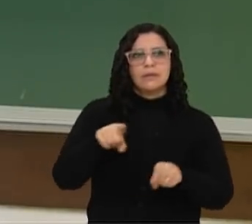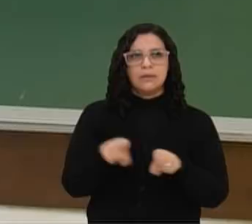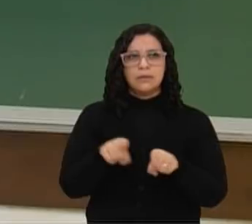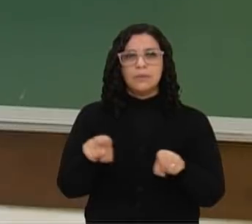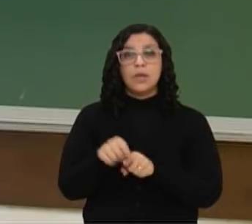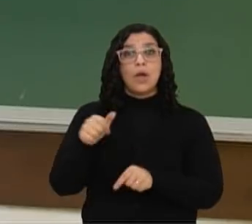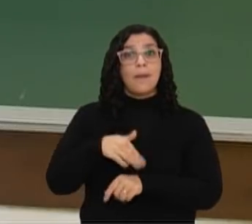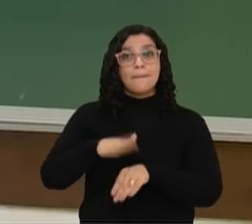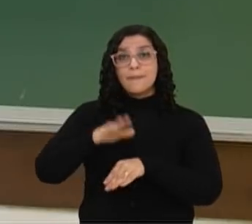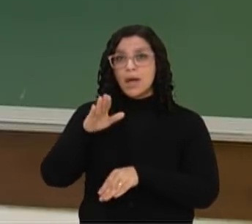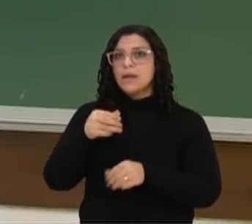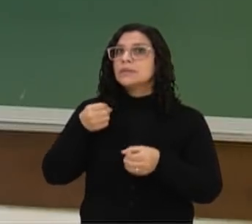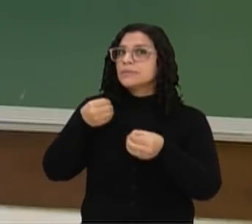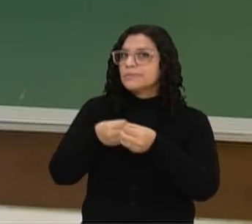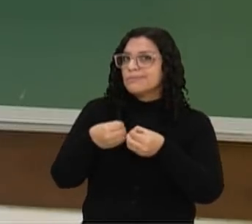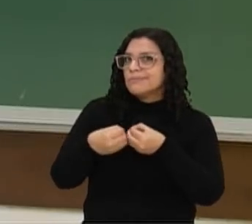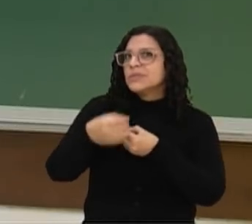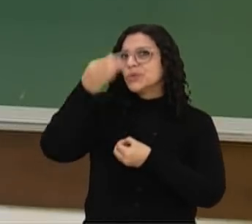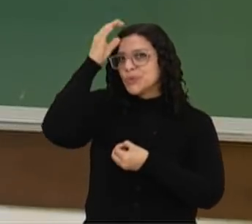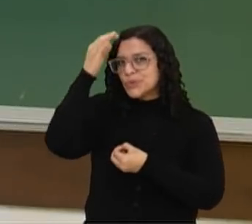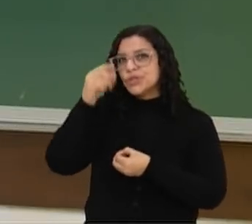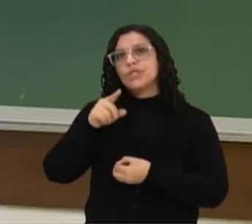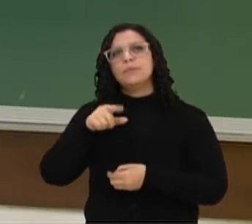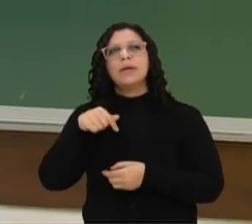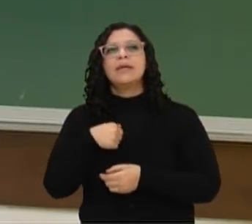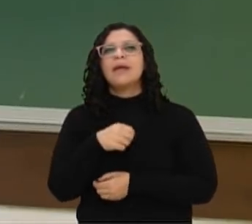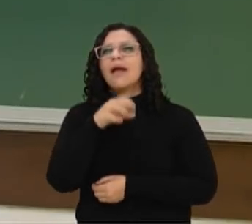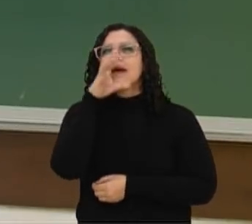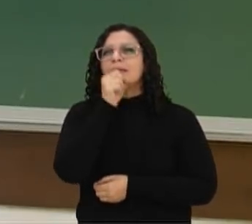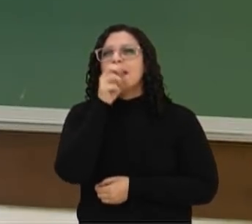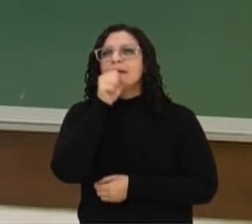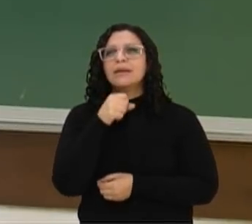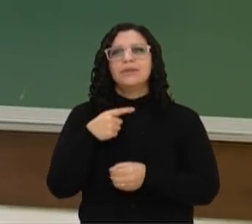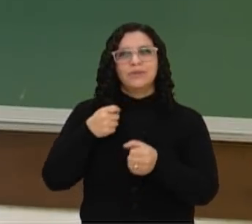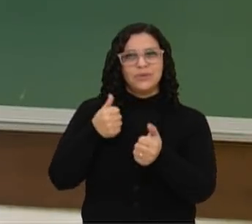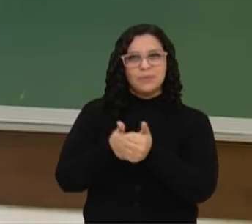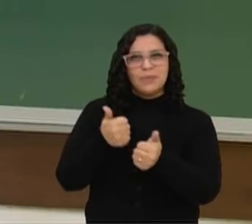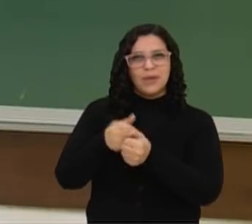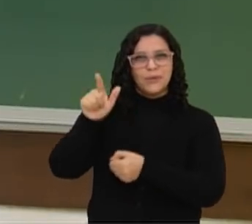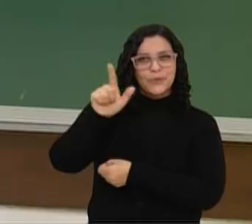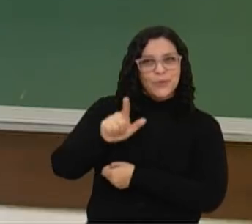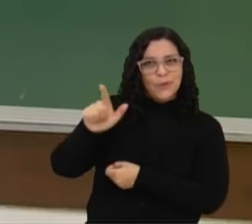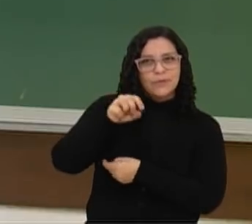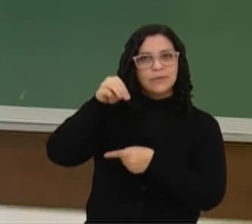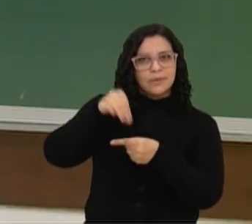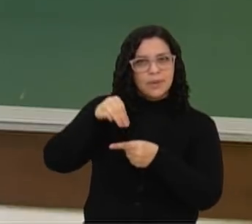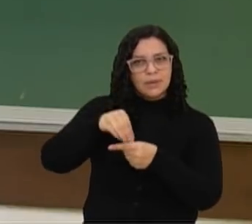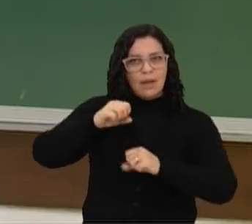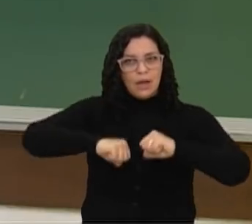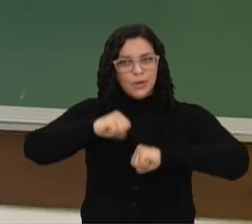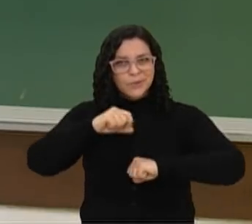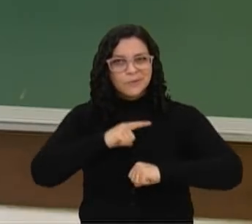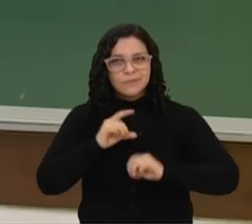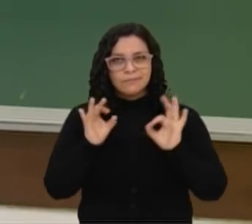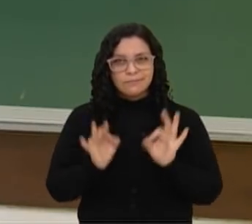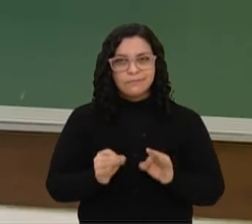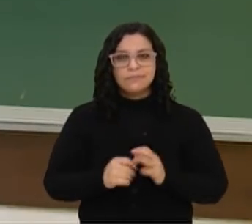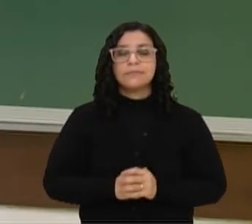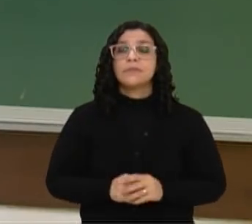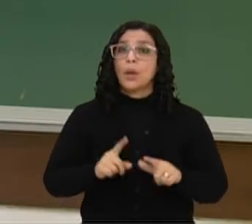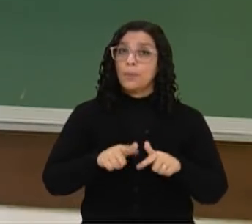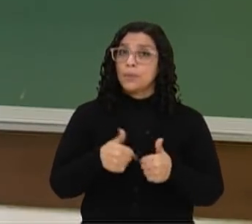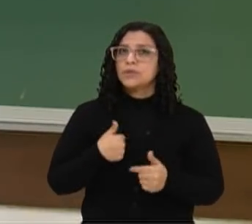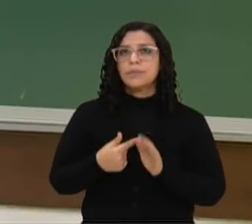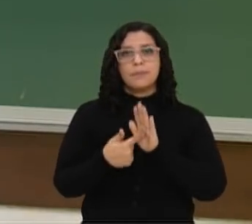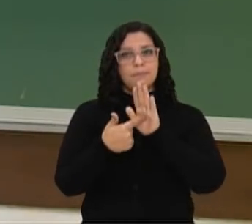e onde a maior parte das pessoas está ocupada nas atividades ali do setor industrial, certo? Então, só